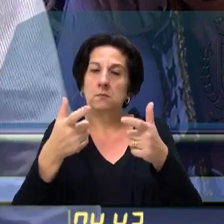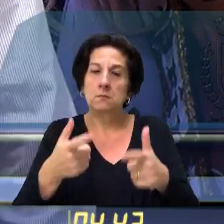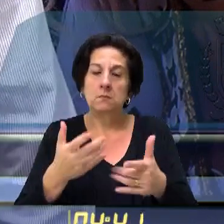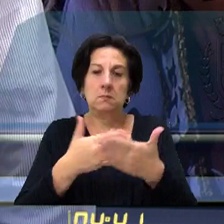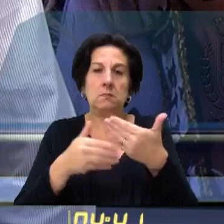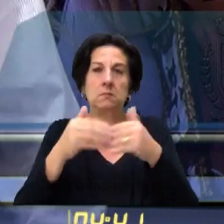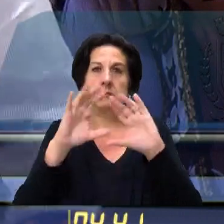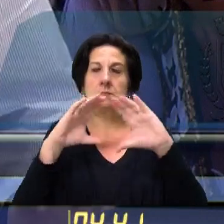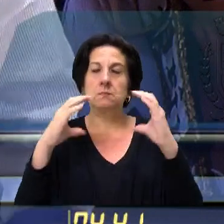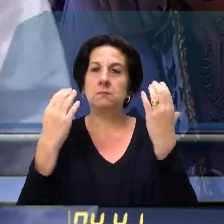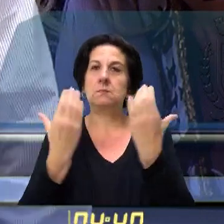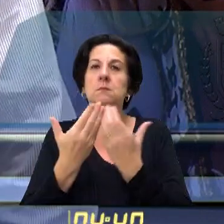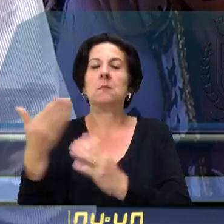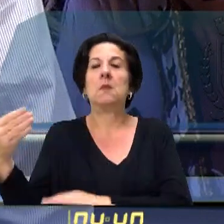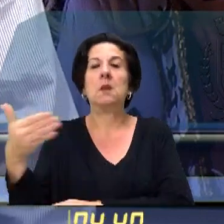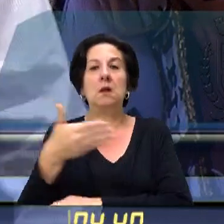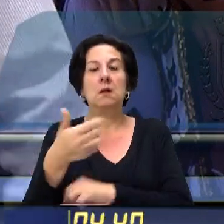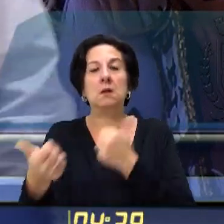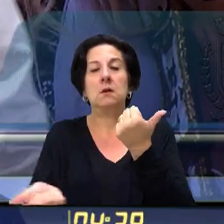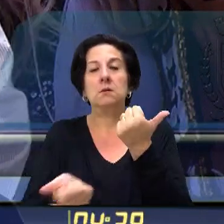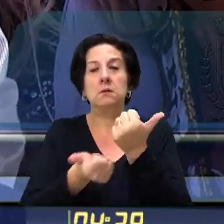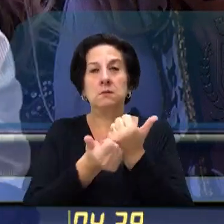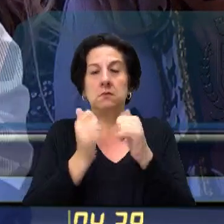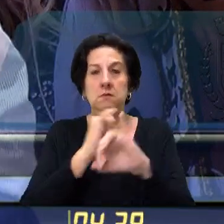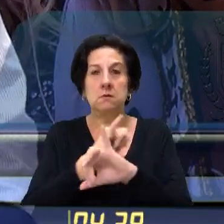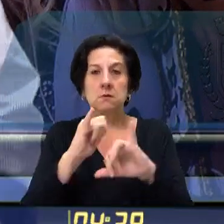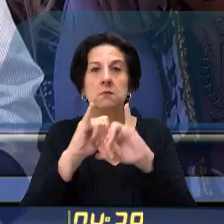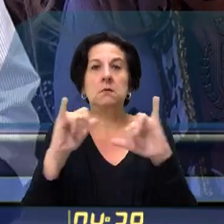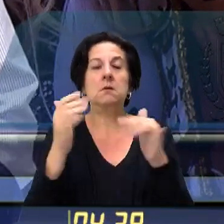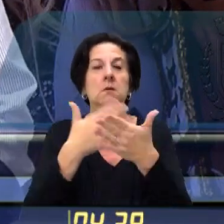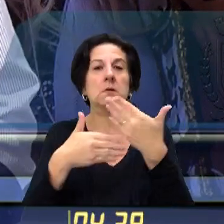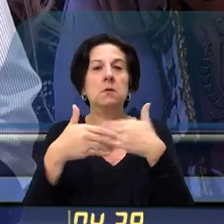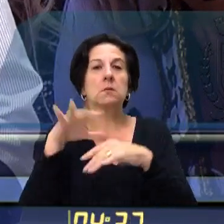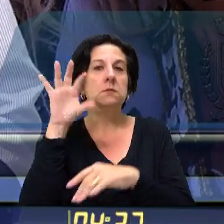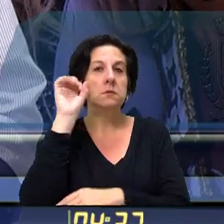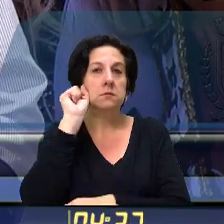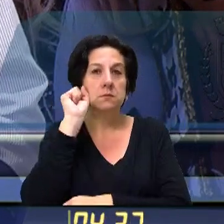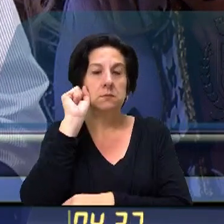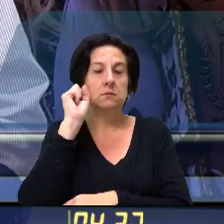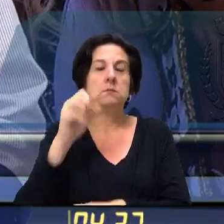a comunidade aqui presente, assessores, imprensa e todos que nos escutam.